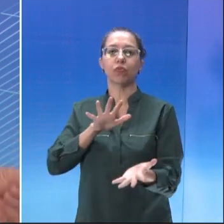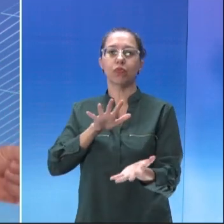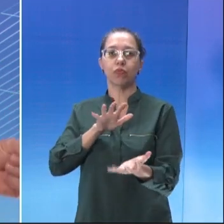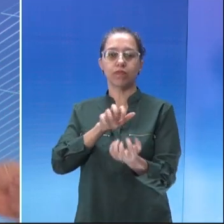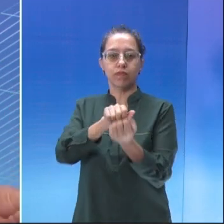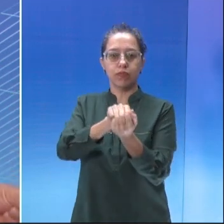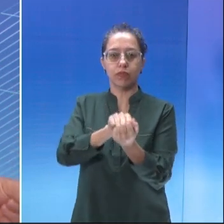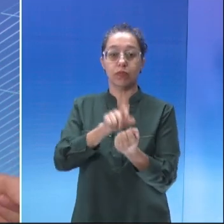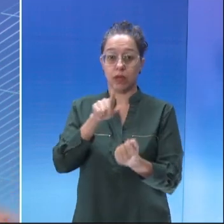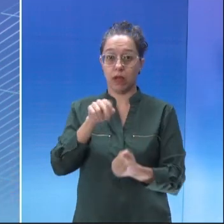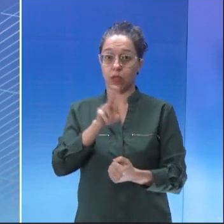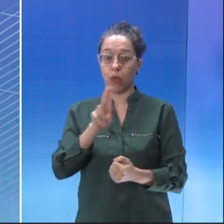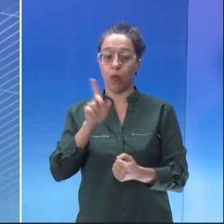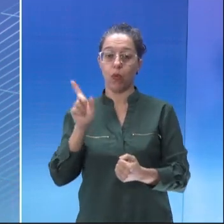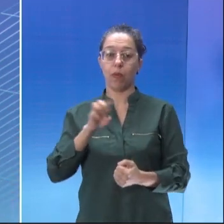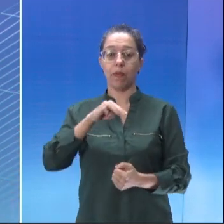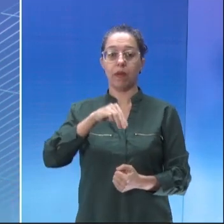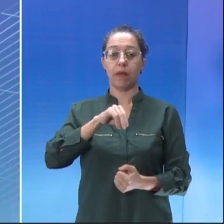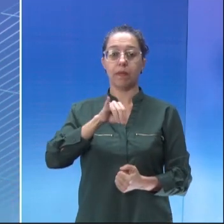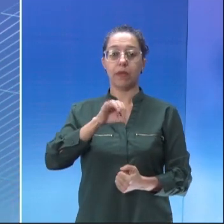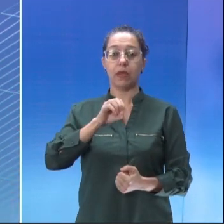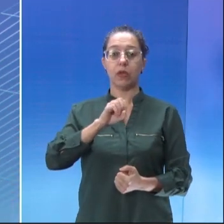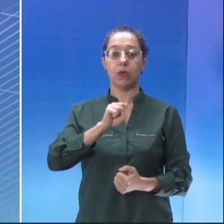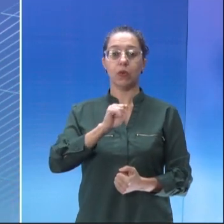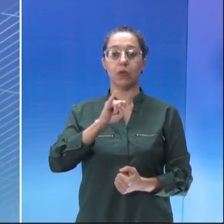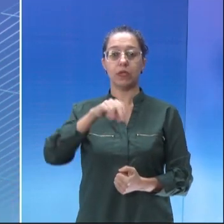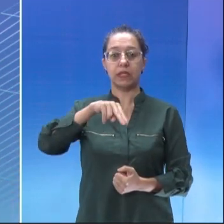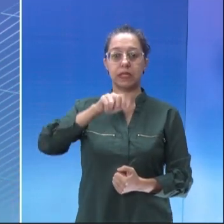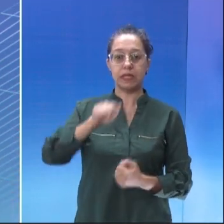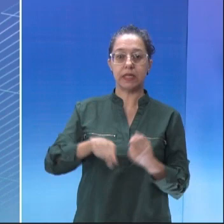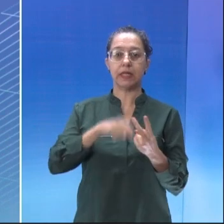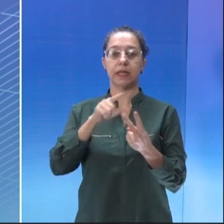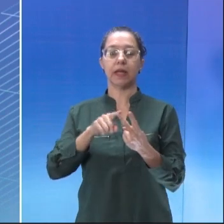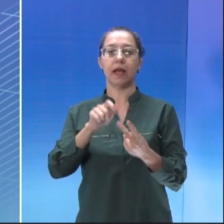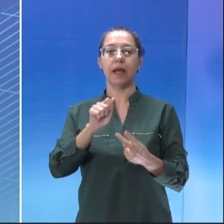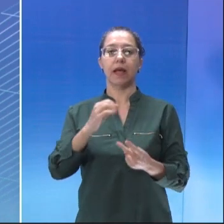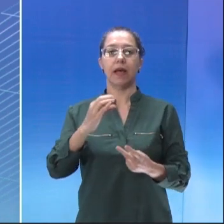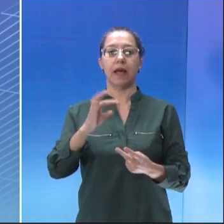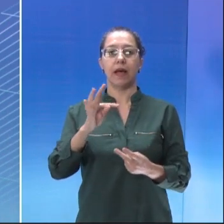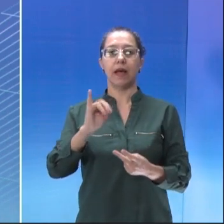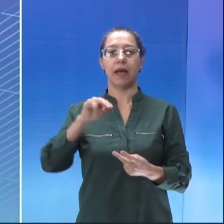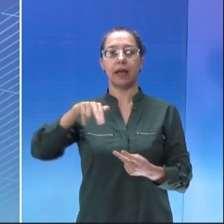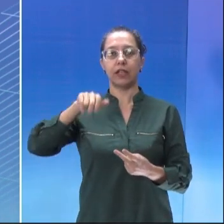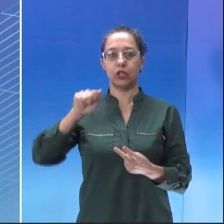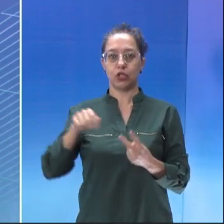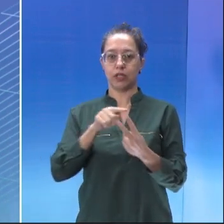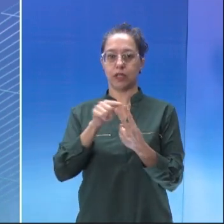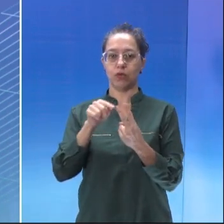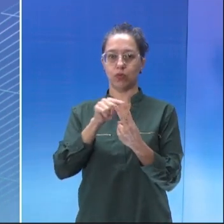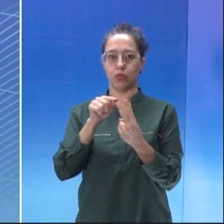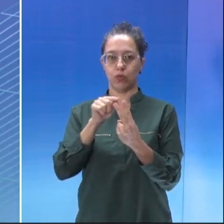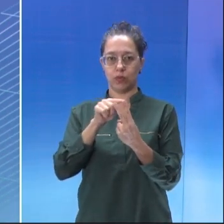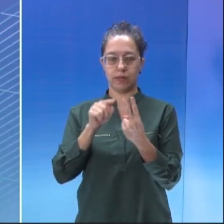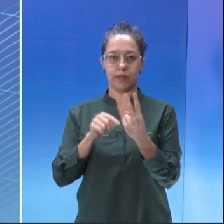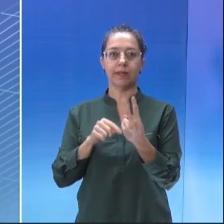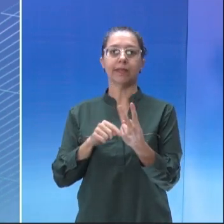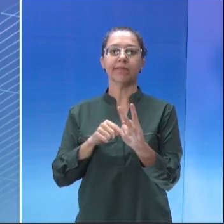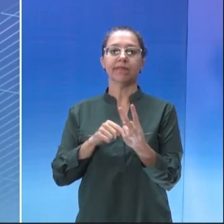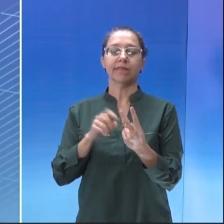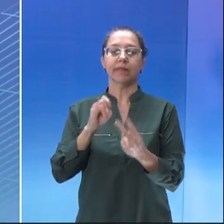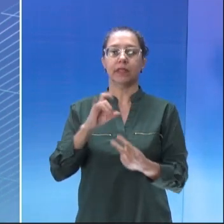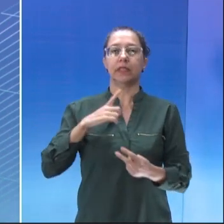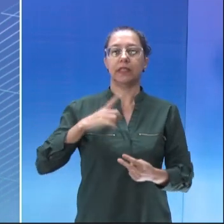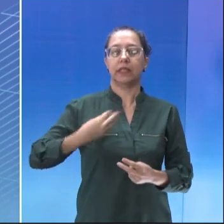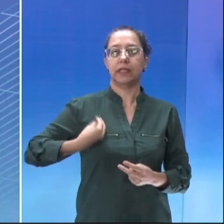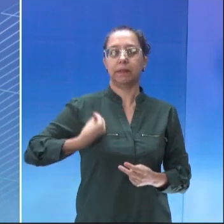proteína miosina e a quitina. Elas atuam principalmente quando você tem a presença